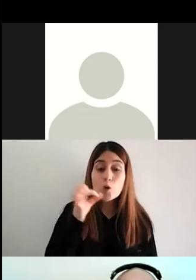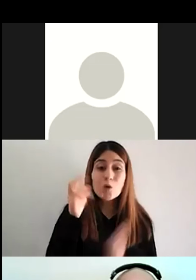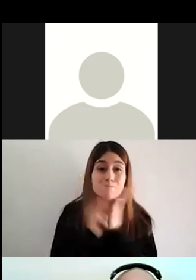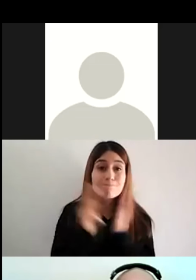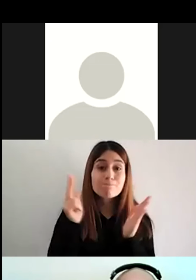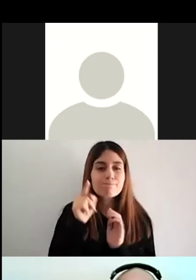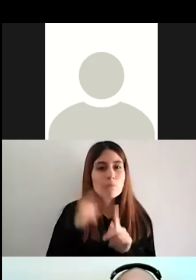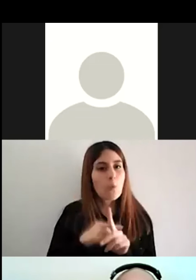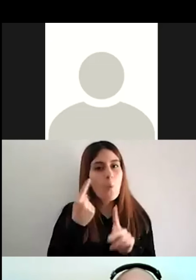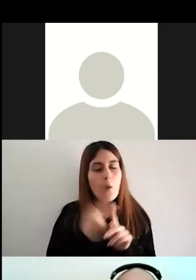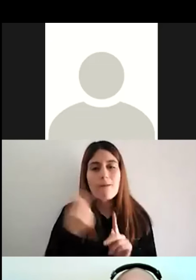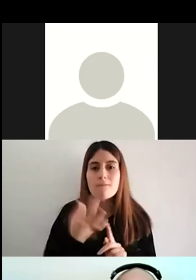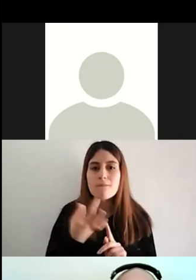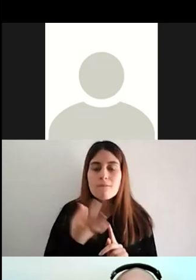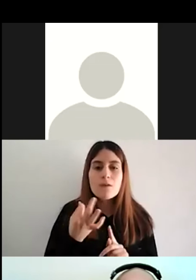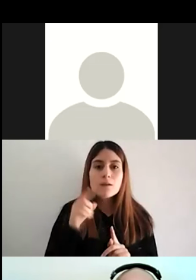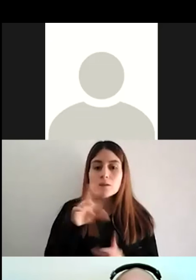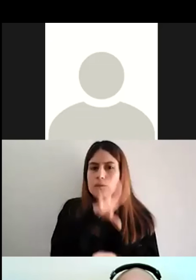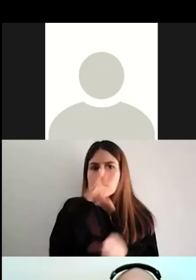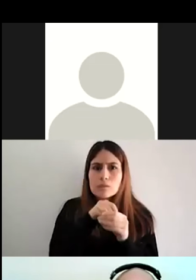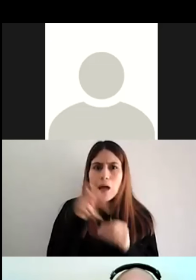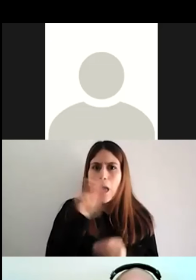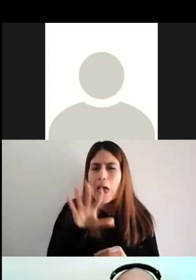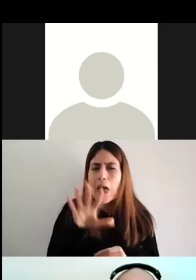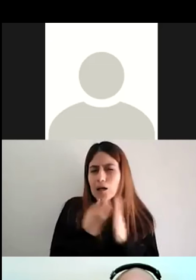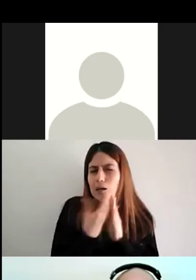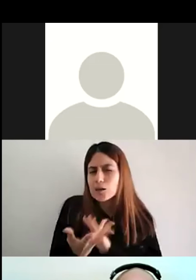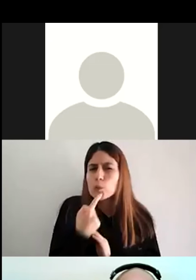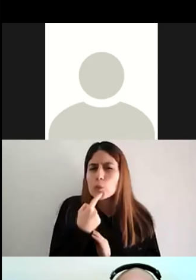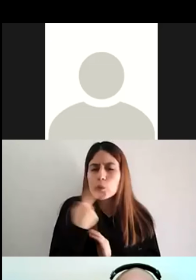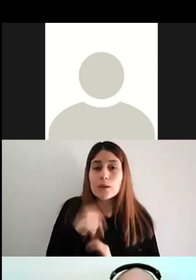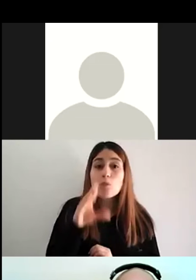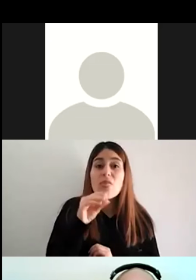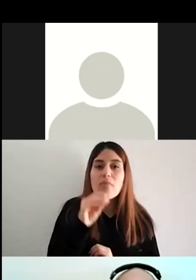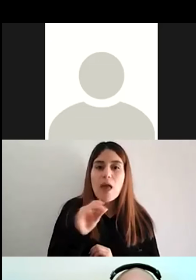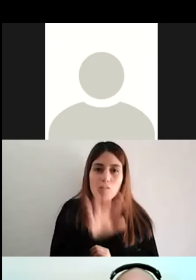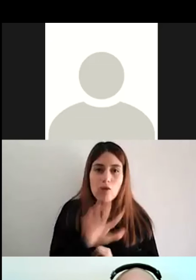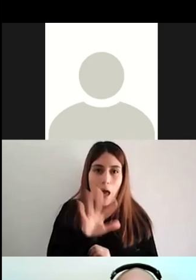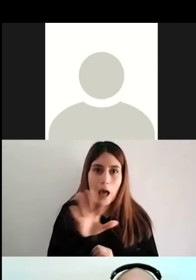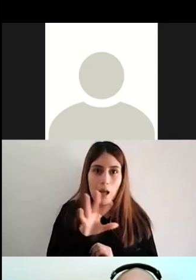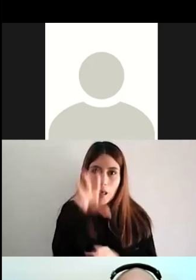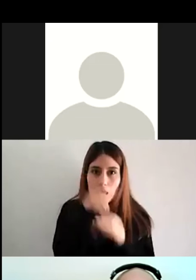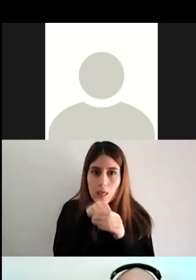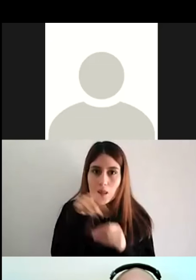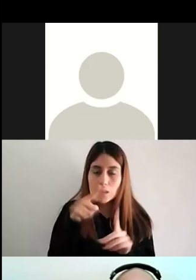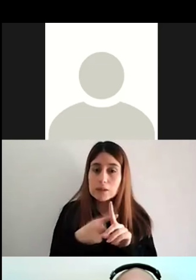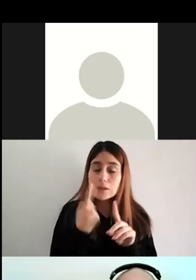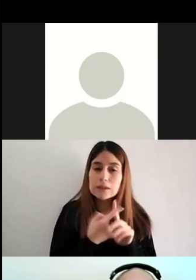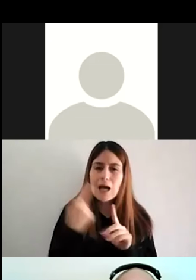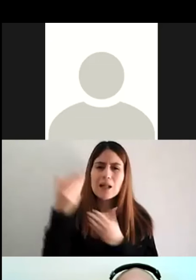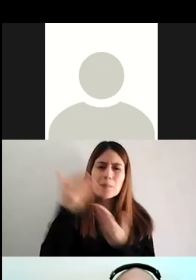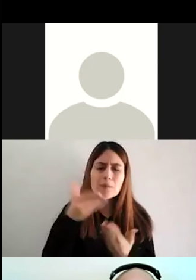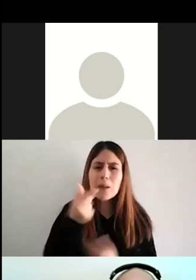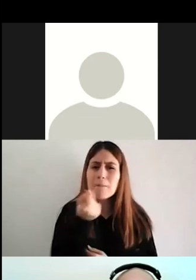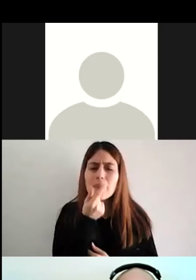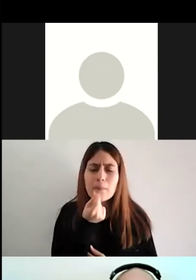foi o ano de facto que abrangeu mais áreas terapêuticas, e temos 10 áreas terapêuticas em que foram apresentados